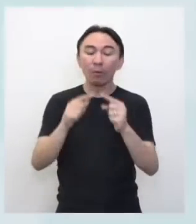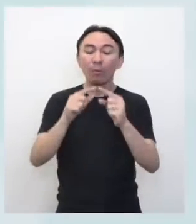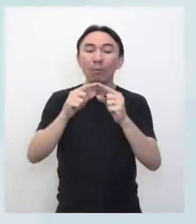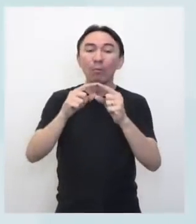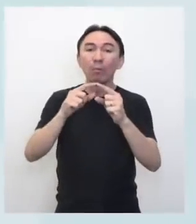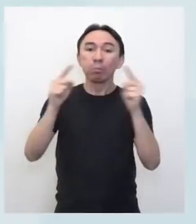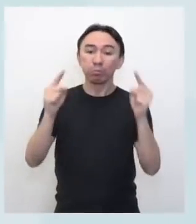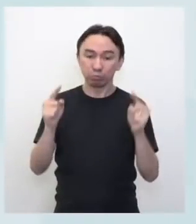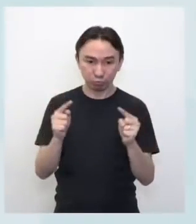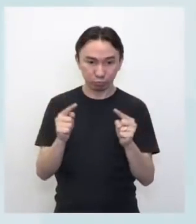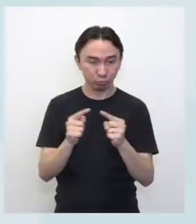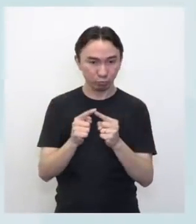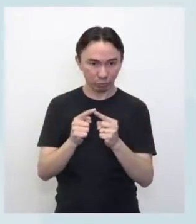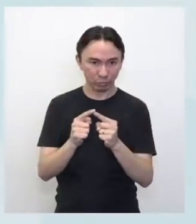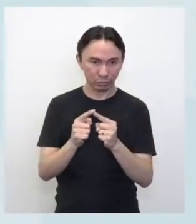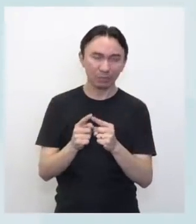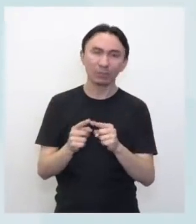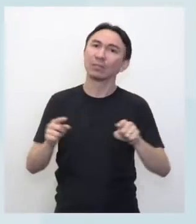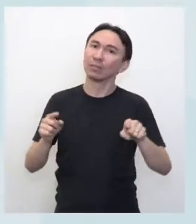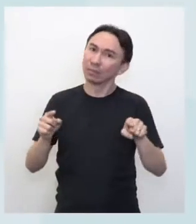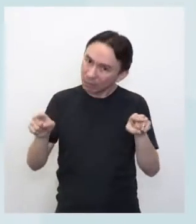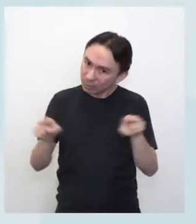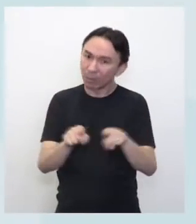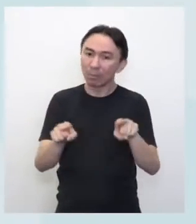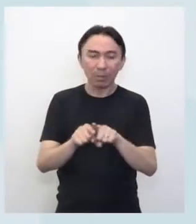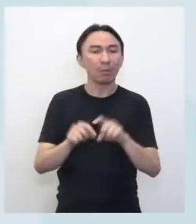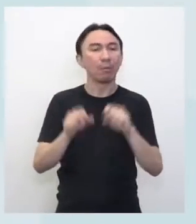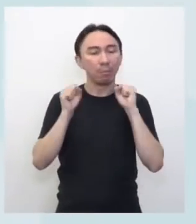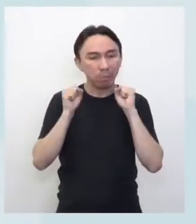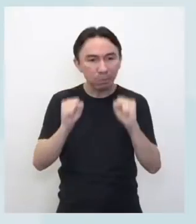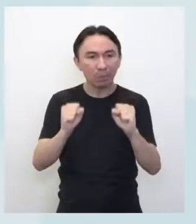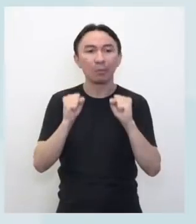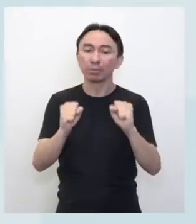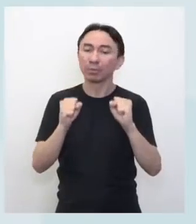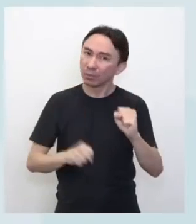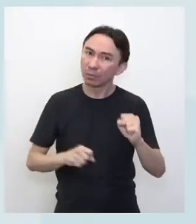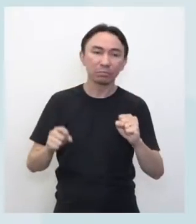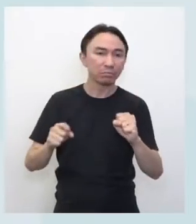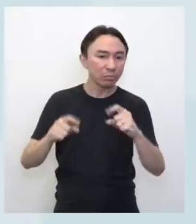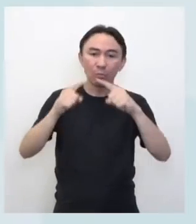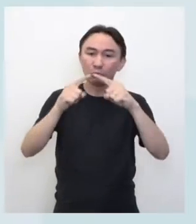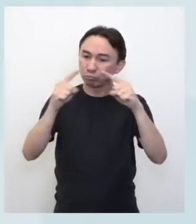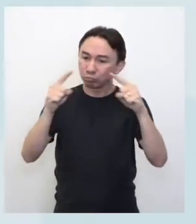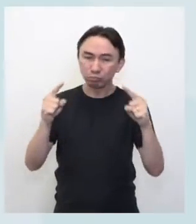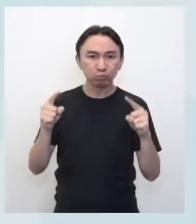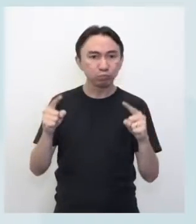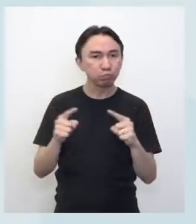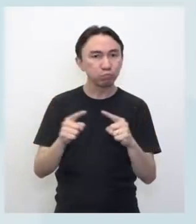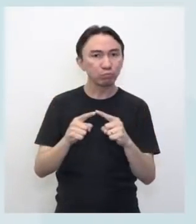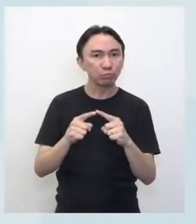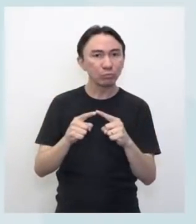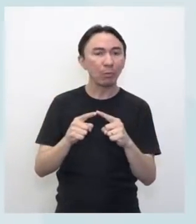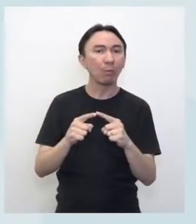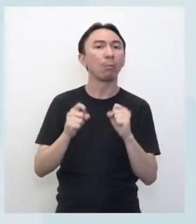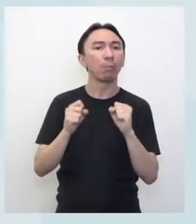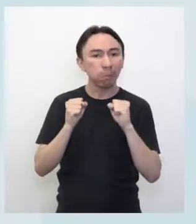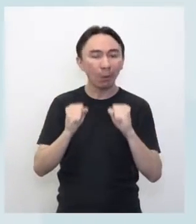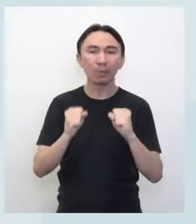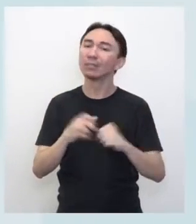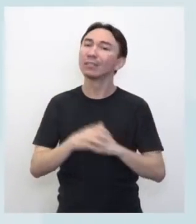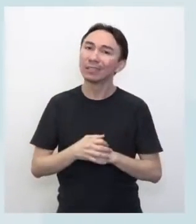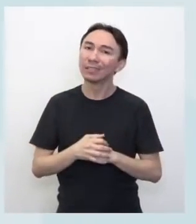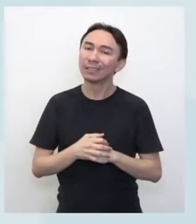sólidos geométricos, eles também podem ser classificados como corpos redondos, isto é, quando eles